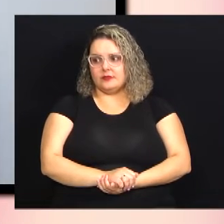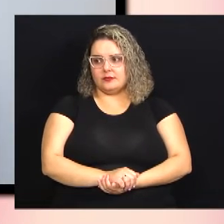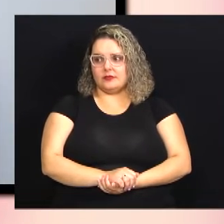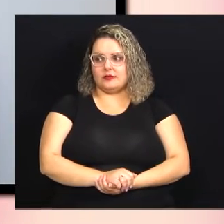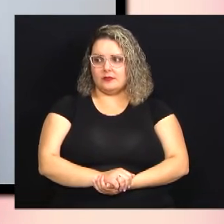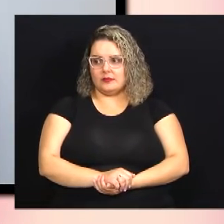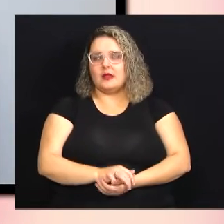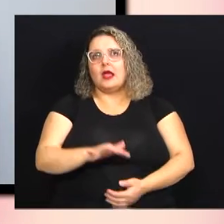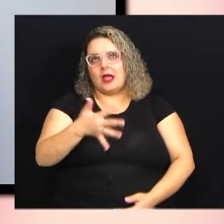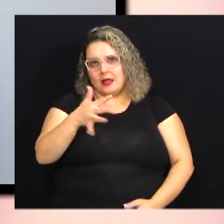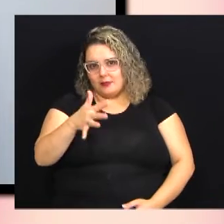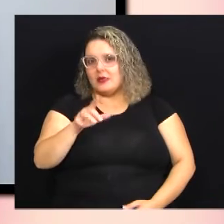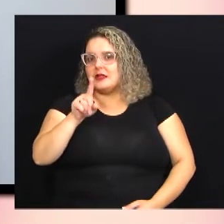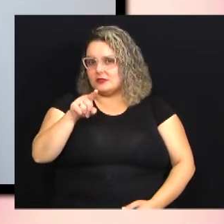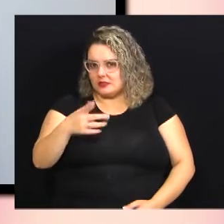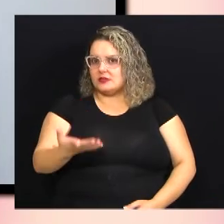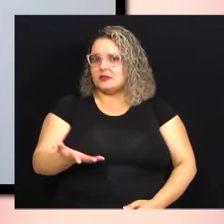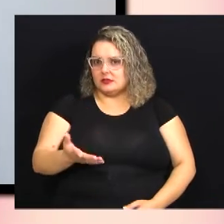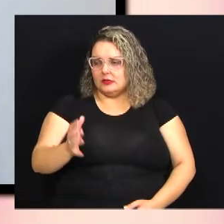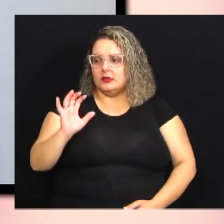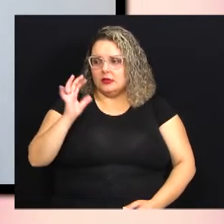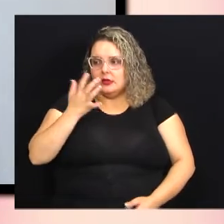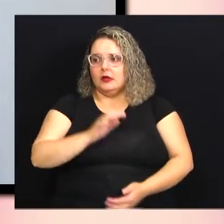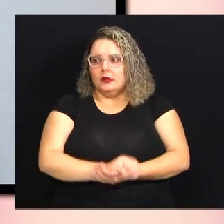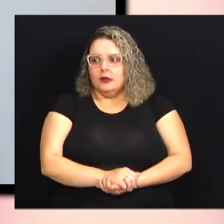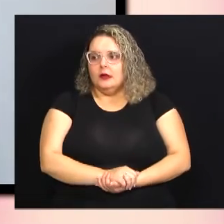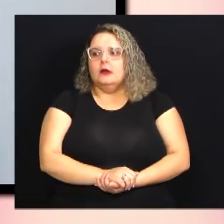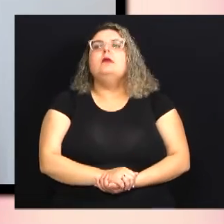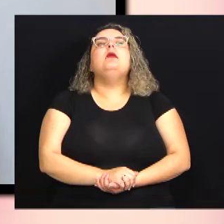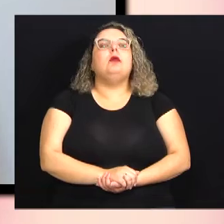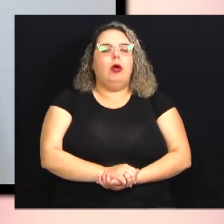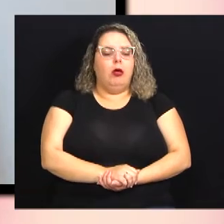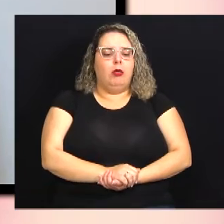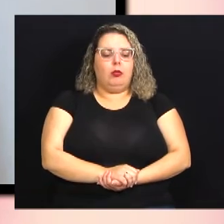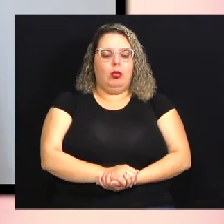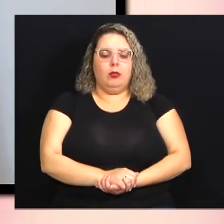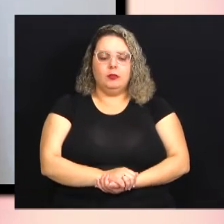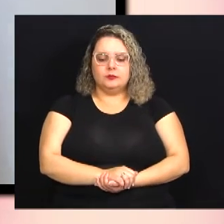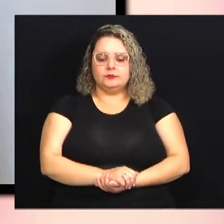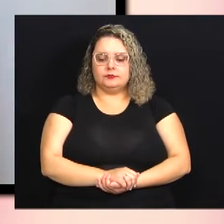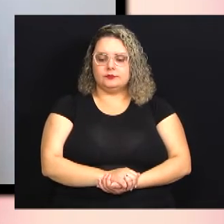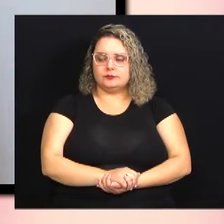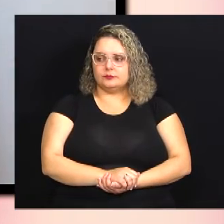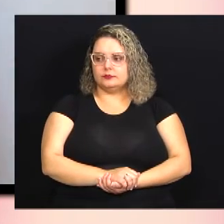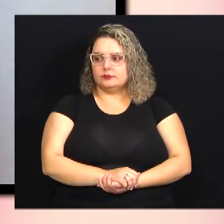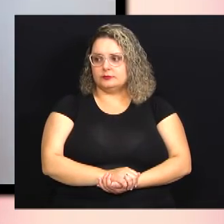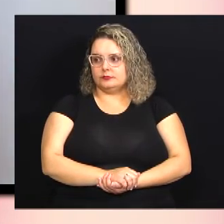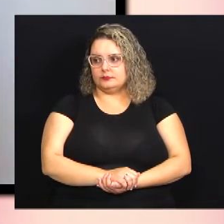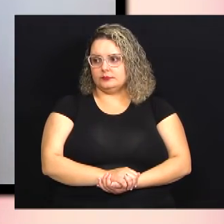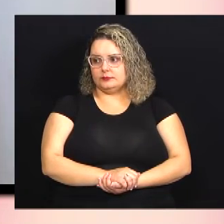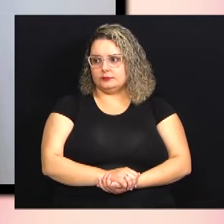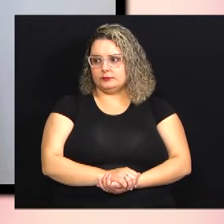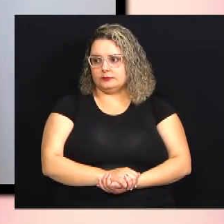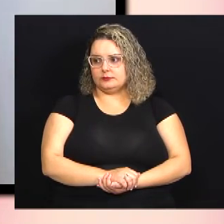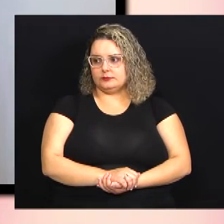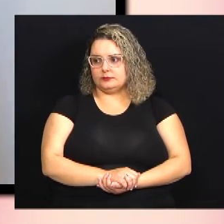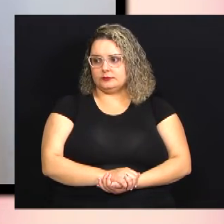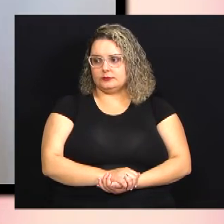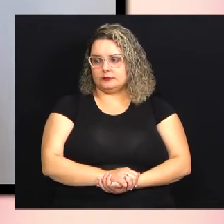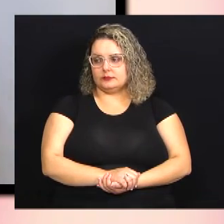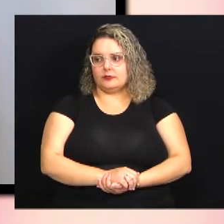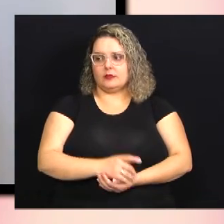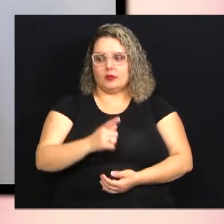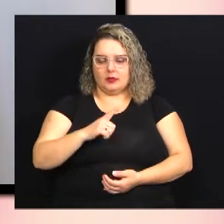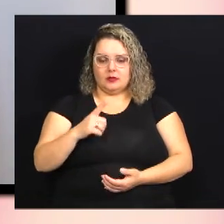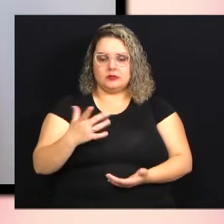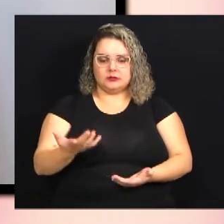É mais ou menos isso o que acontece, né? É, é como se você fosse. Você tem